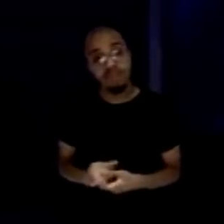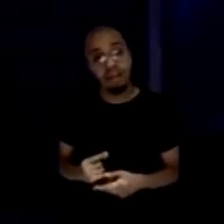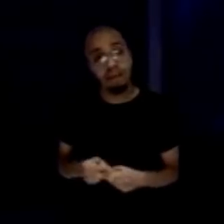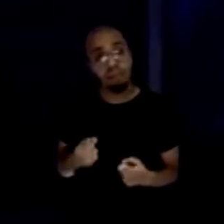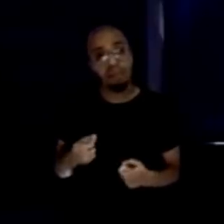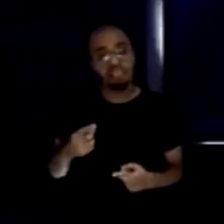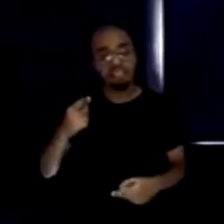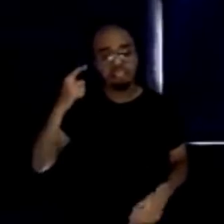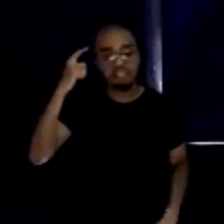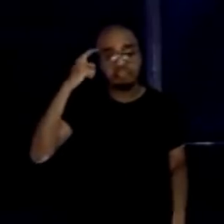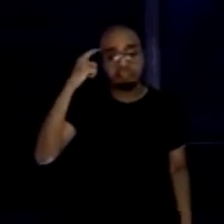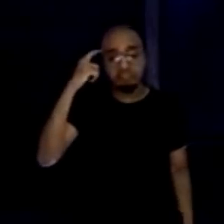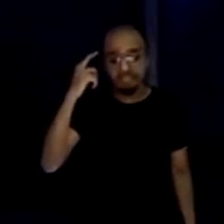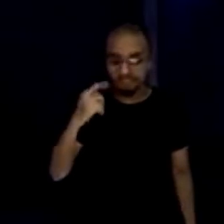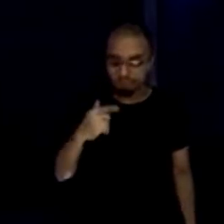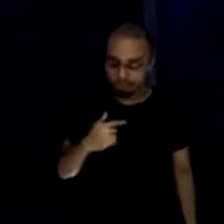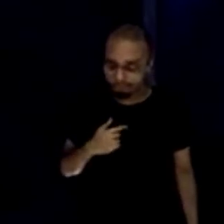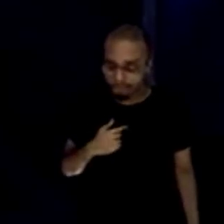minha boca fecha.